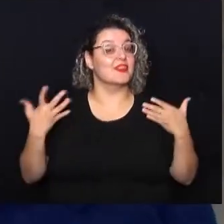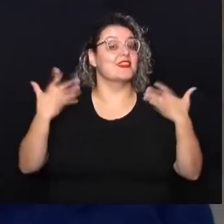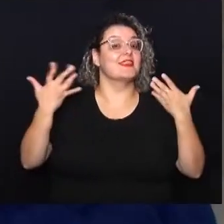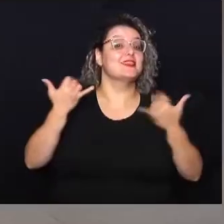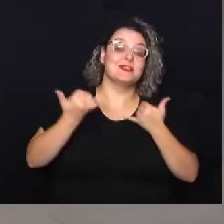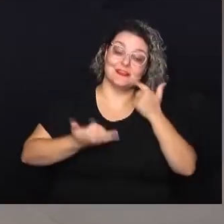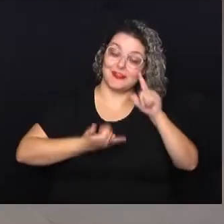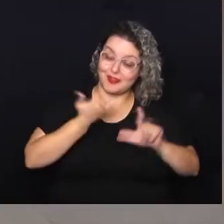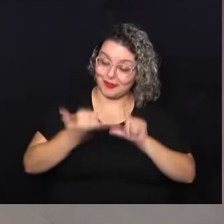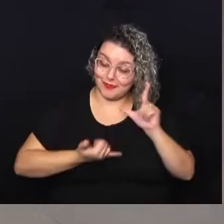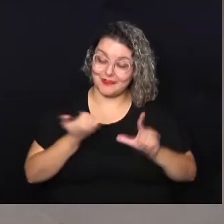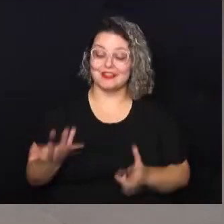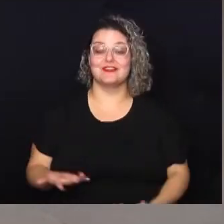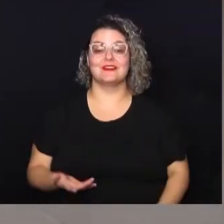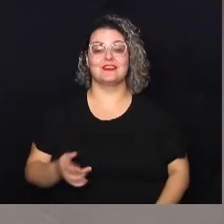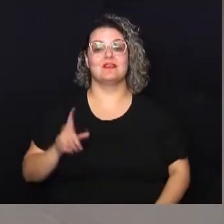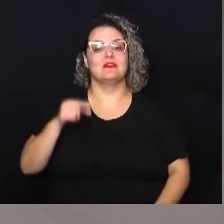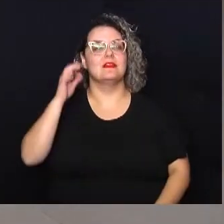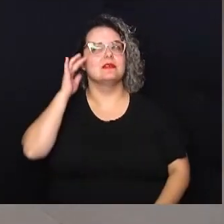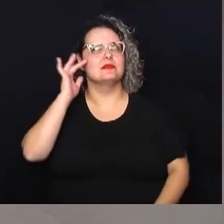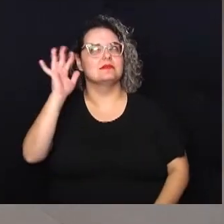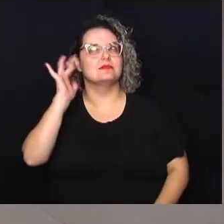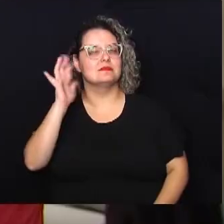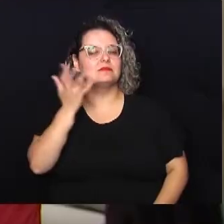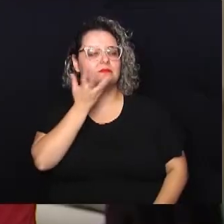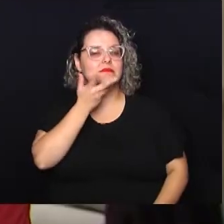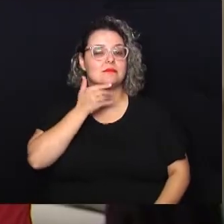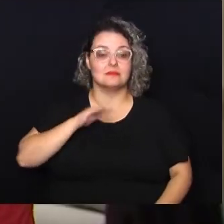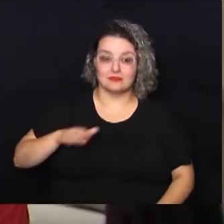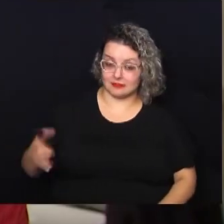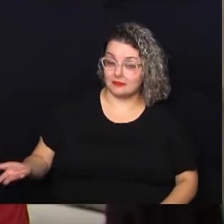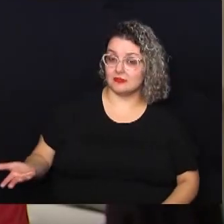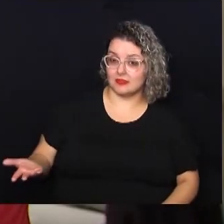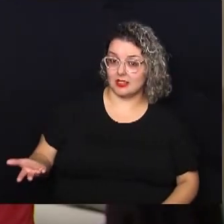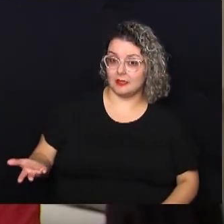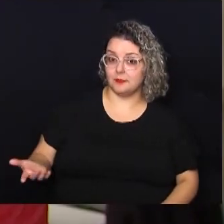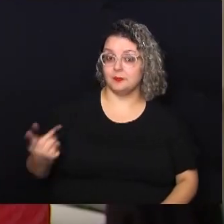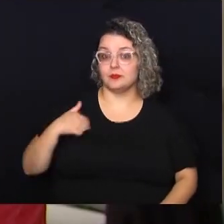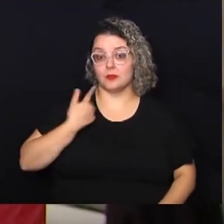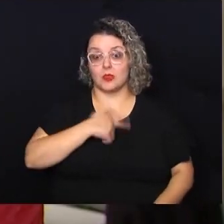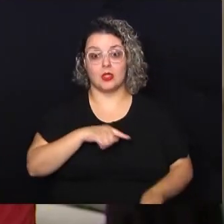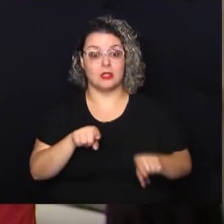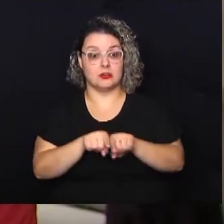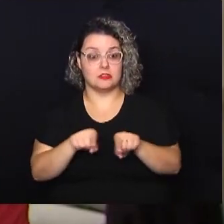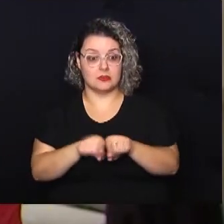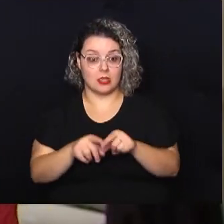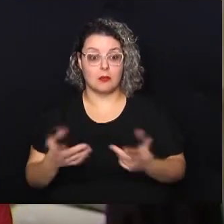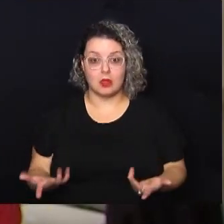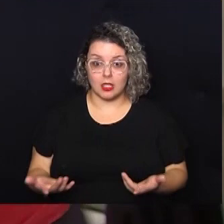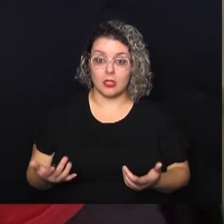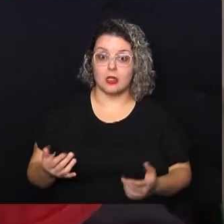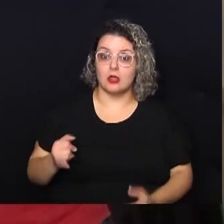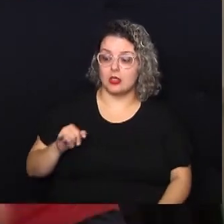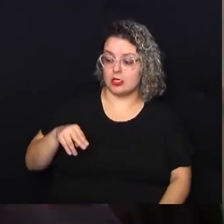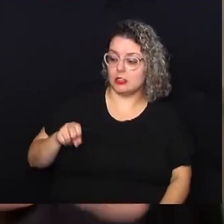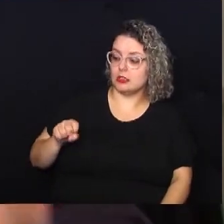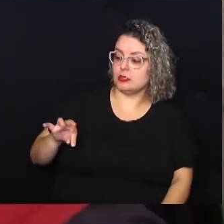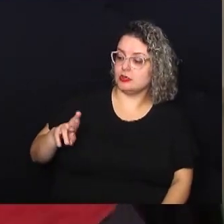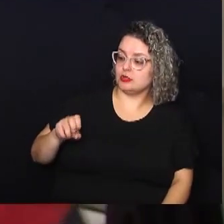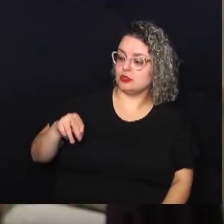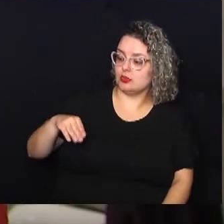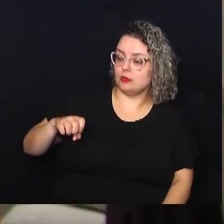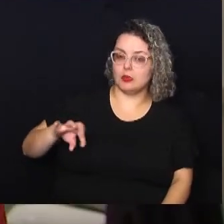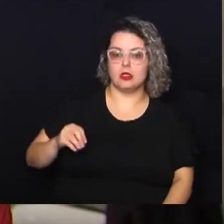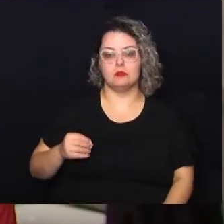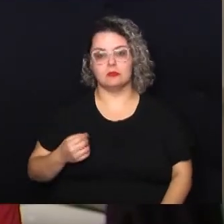lúdica, o que remete a lembranças da infância. A gente também usa instrumentos tradicionais para fazer de vez em